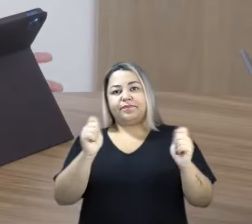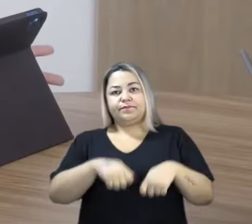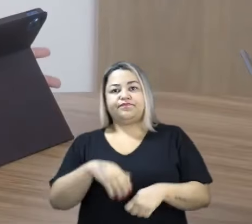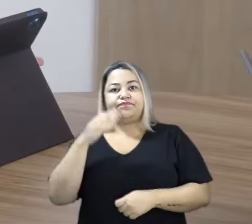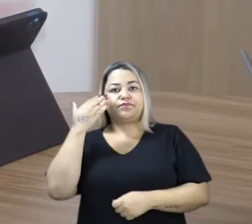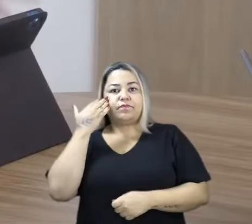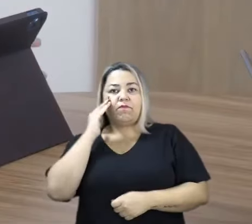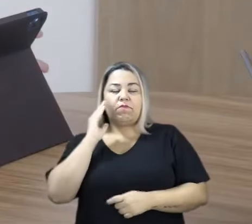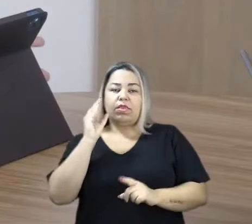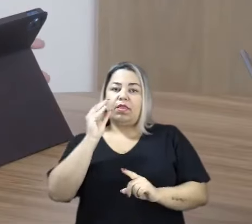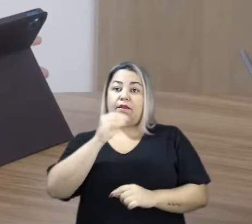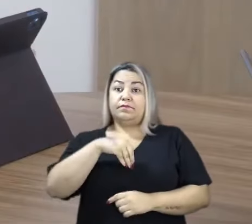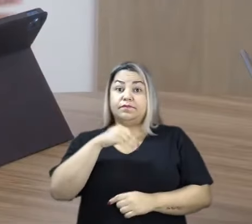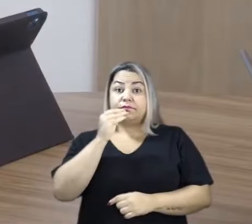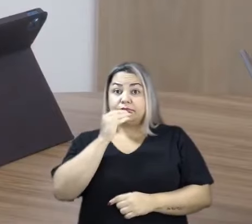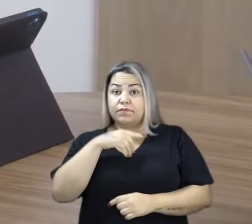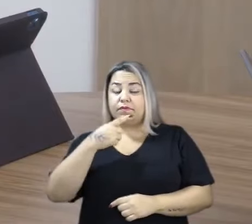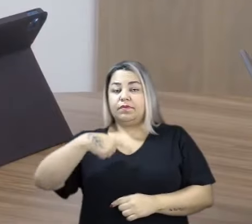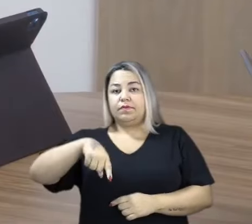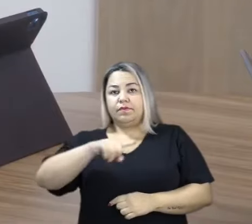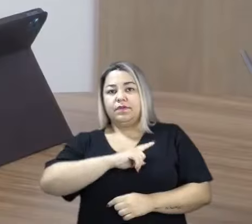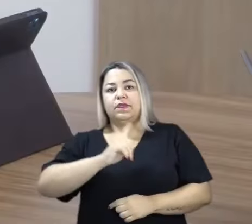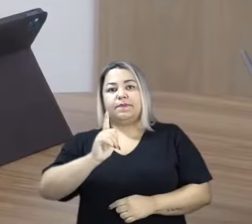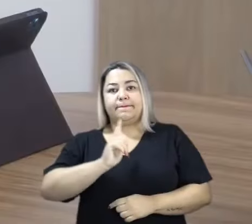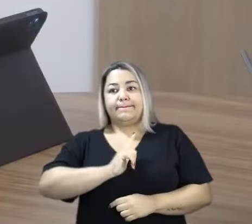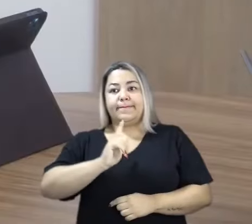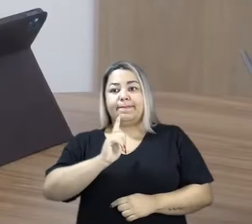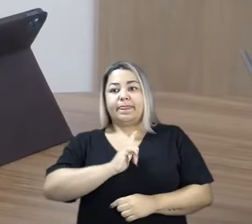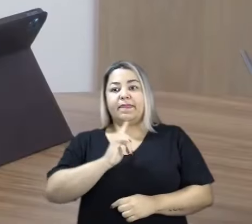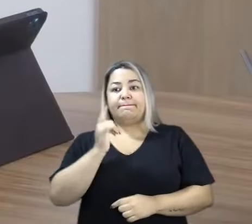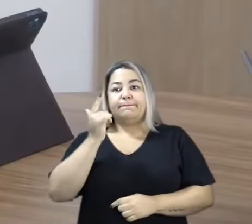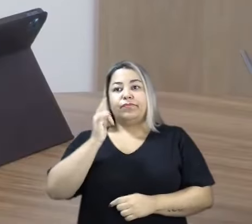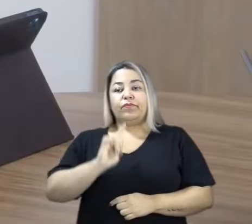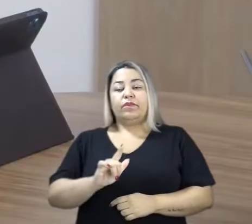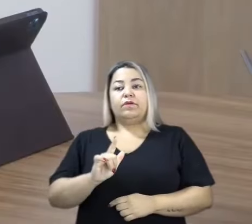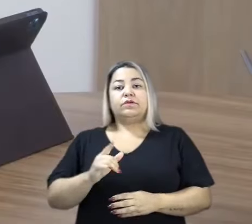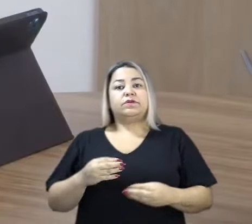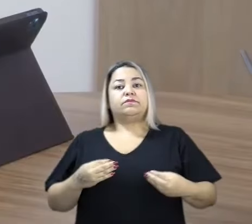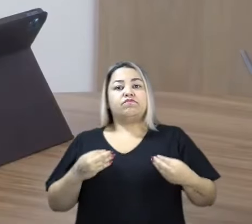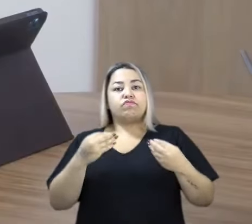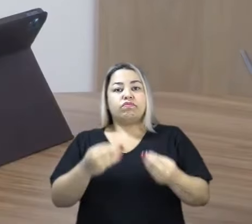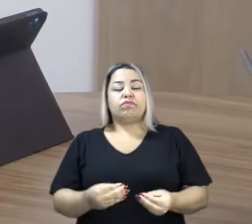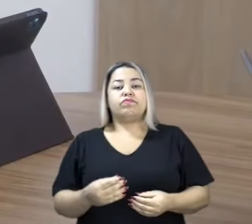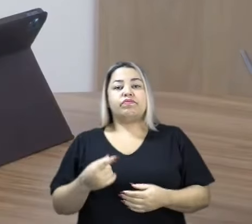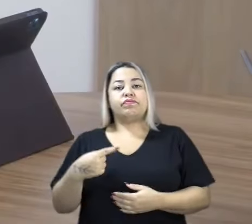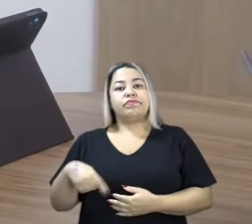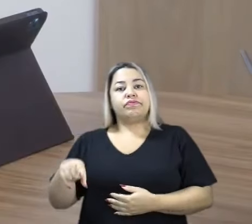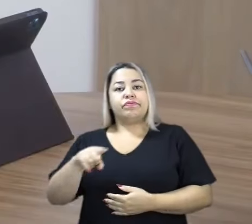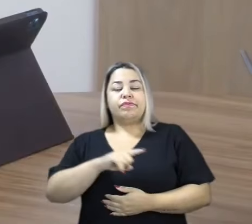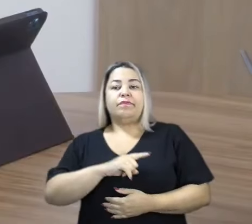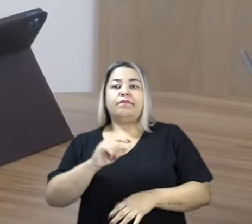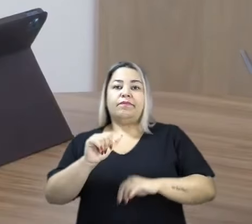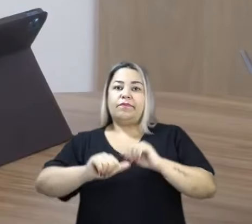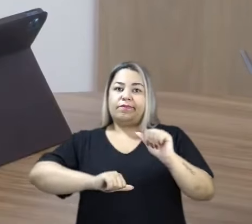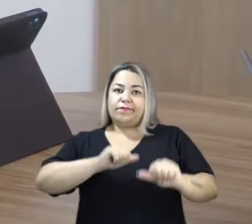de fragilização que a gente passou e o que a gente conseguiu entregar. Porque aí, a gente vem de